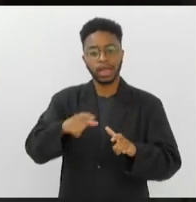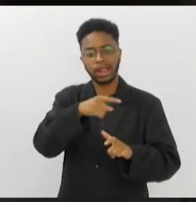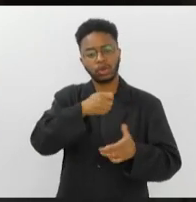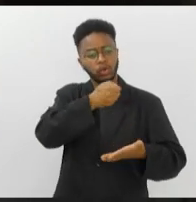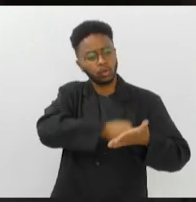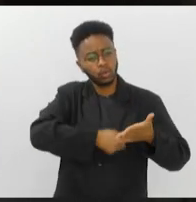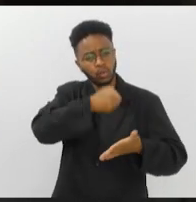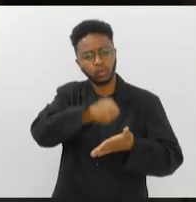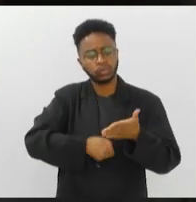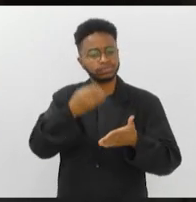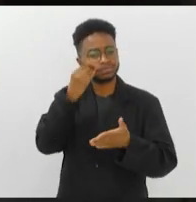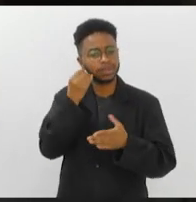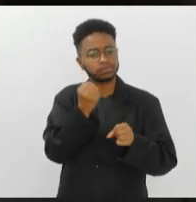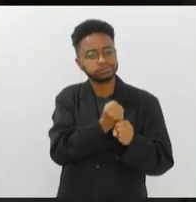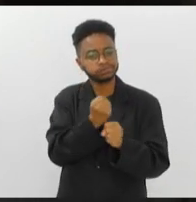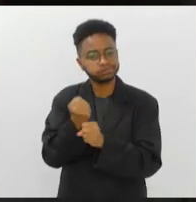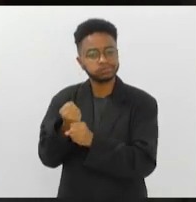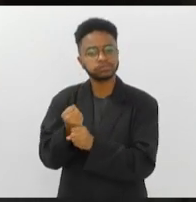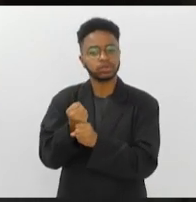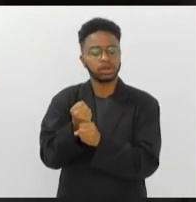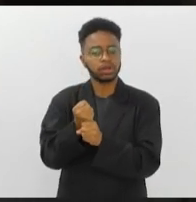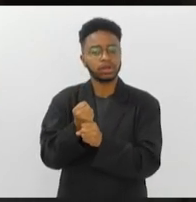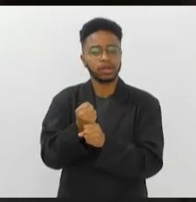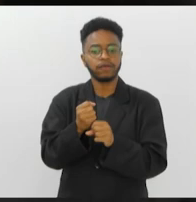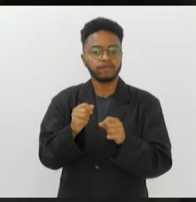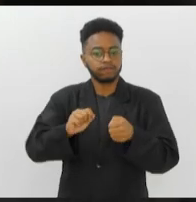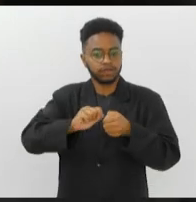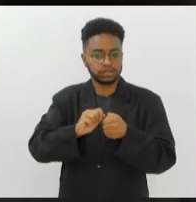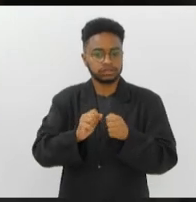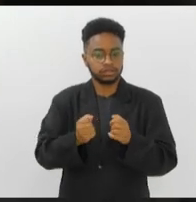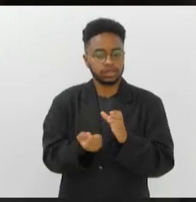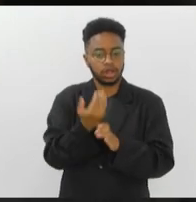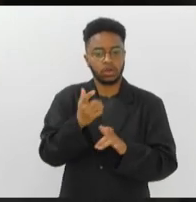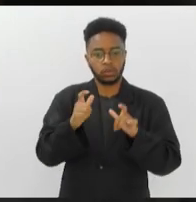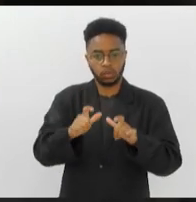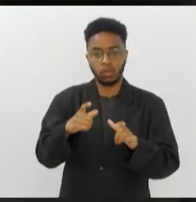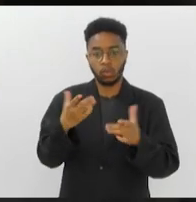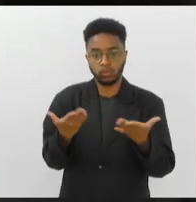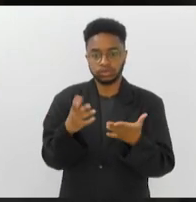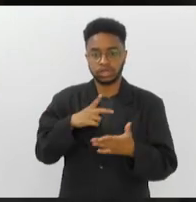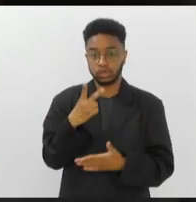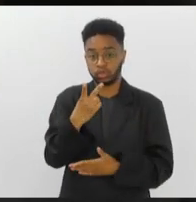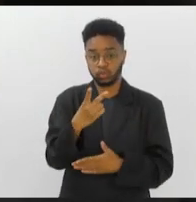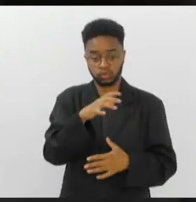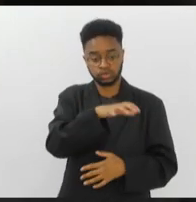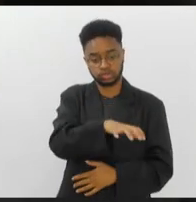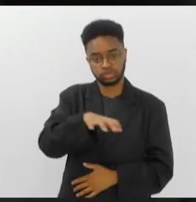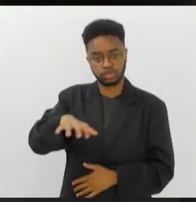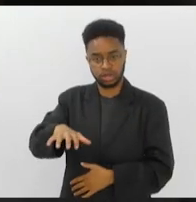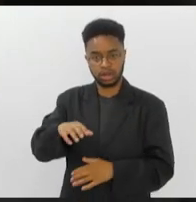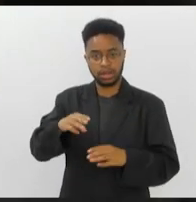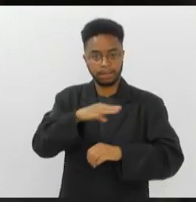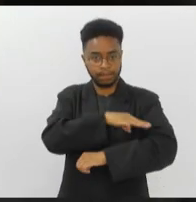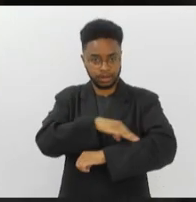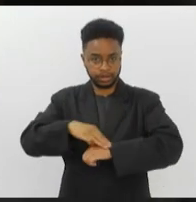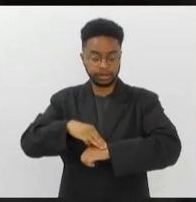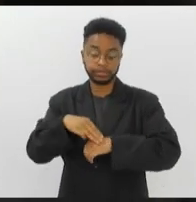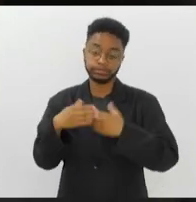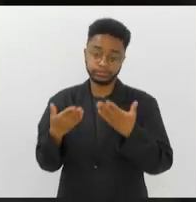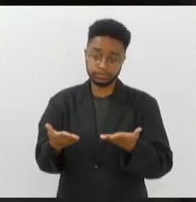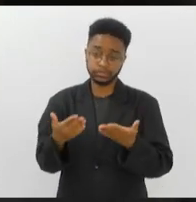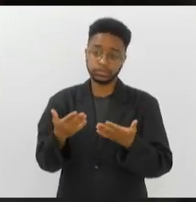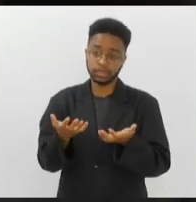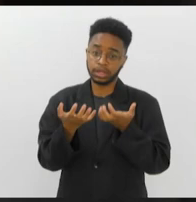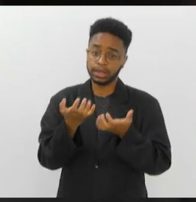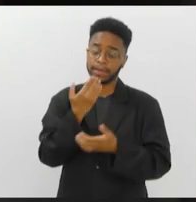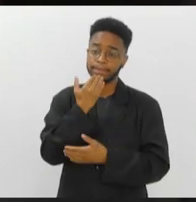tanto para que construíssem e que foi construído, e nós hoje temos 2 residências terapêuticas em Macaé, e assim, gostaríamos